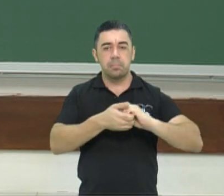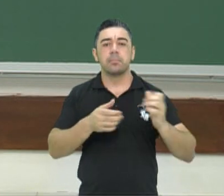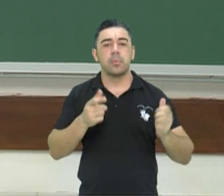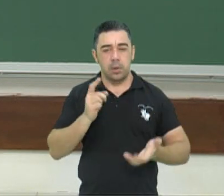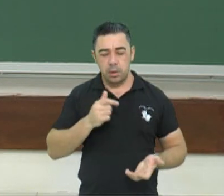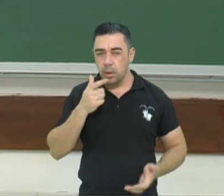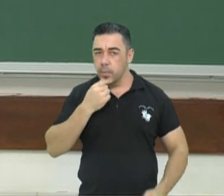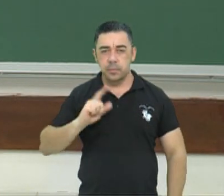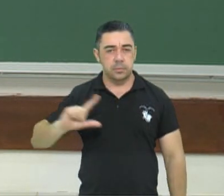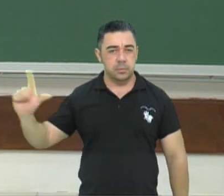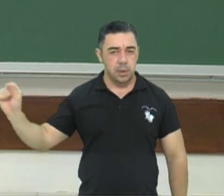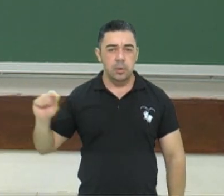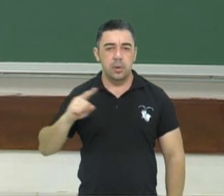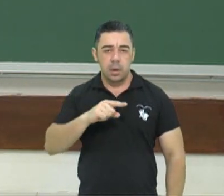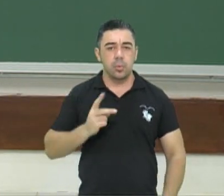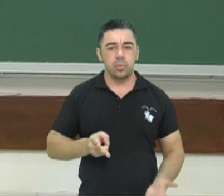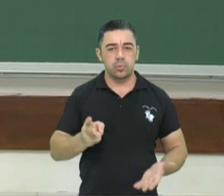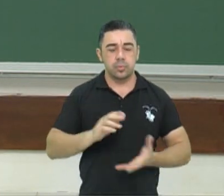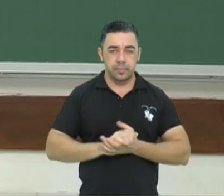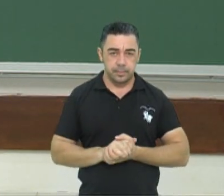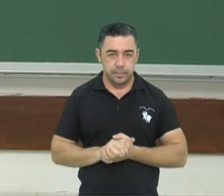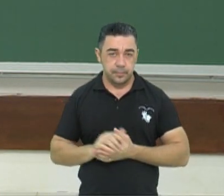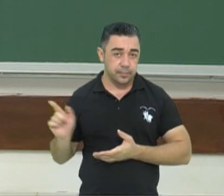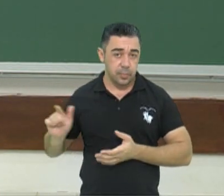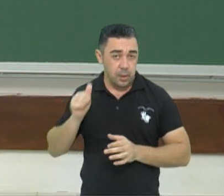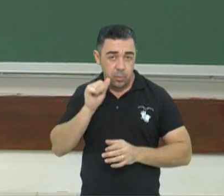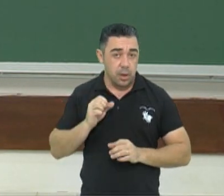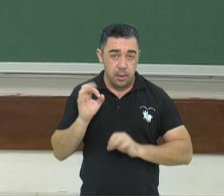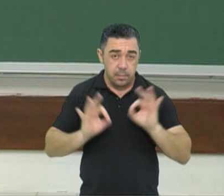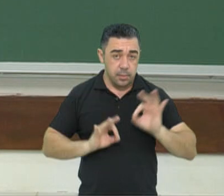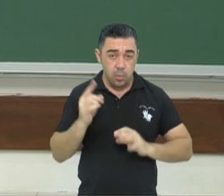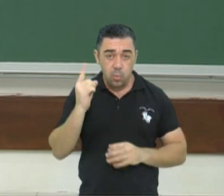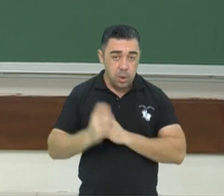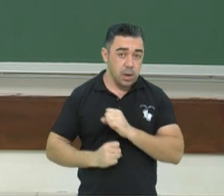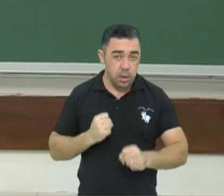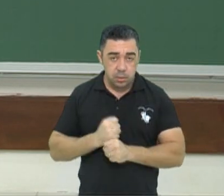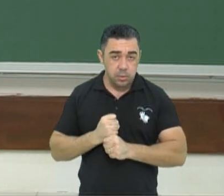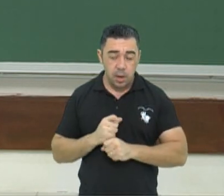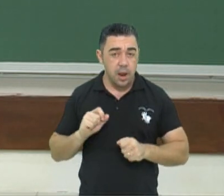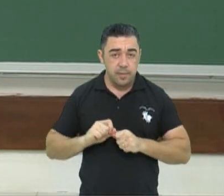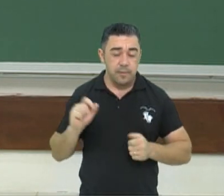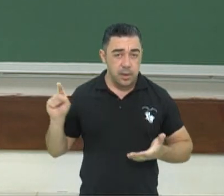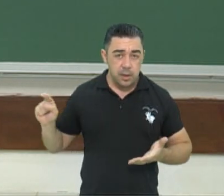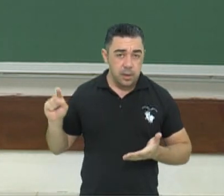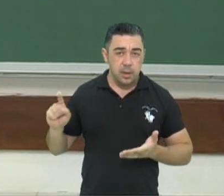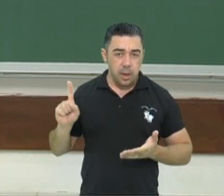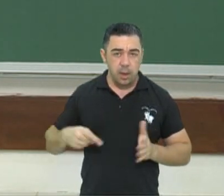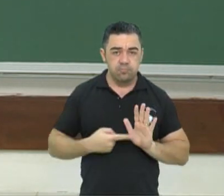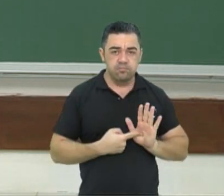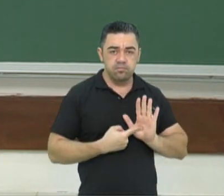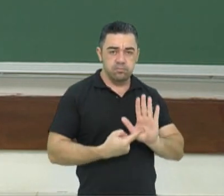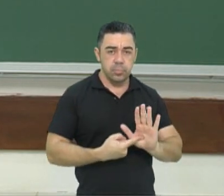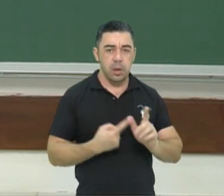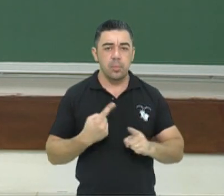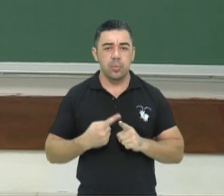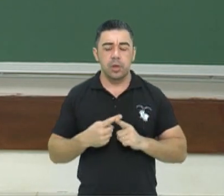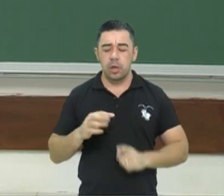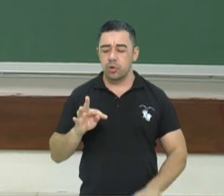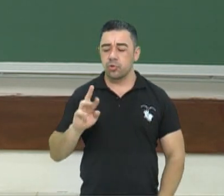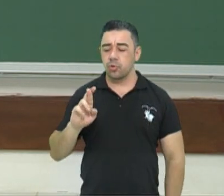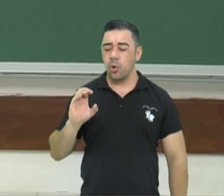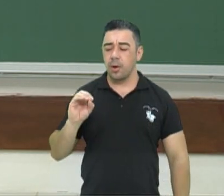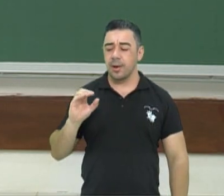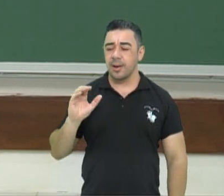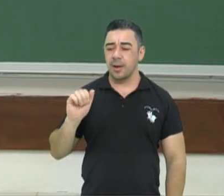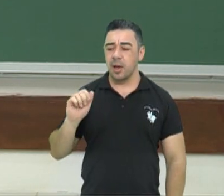a apresentação. Então, gente, ela se preparou um ano e ela fez exatamente essa questão de se expor. E por que o trocadilho? Ela